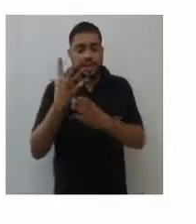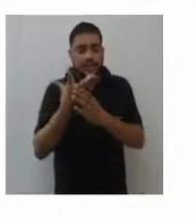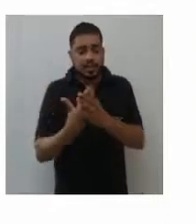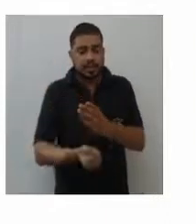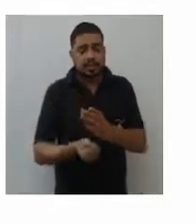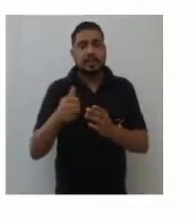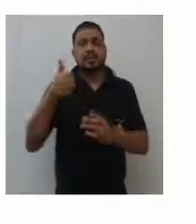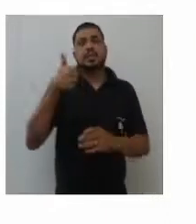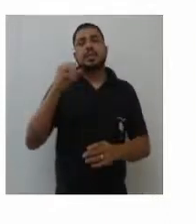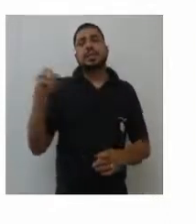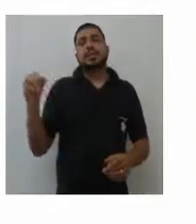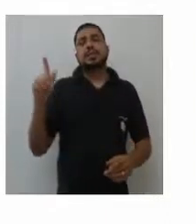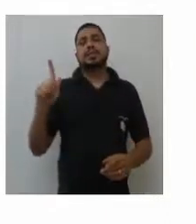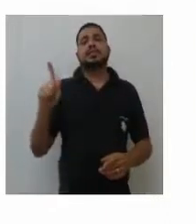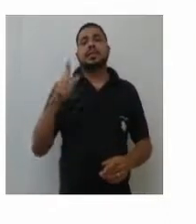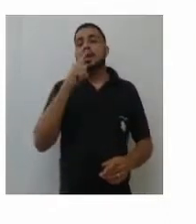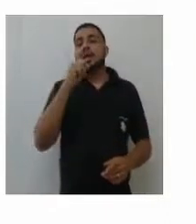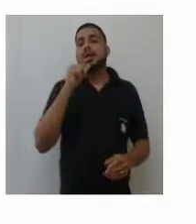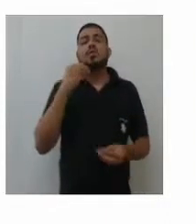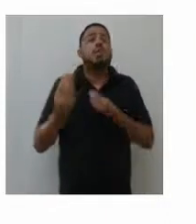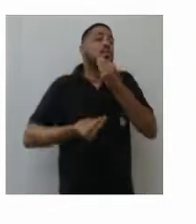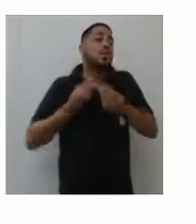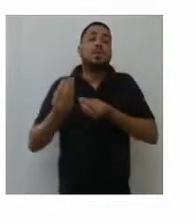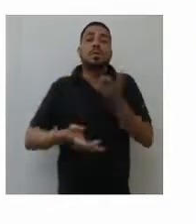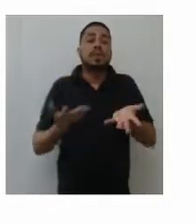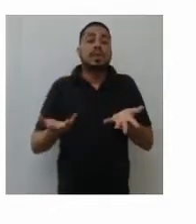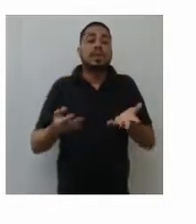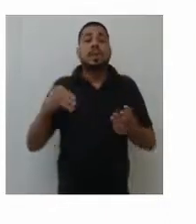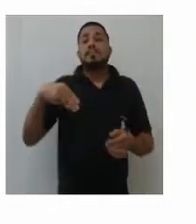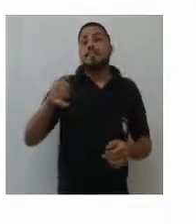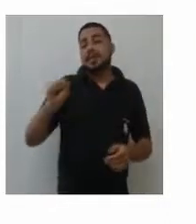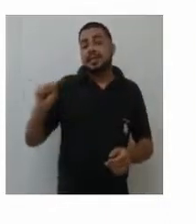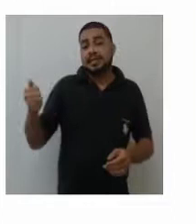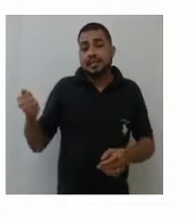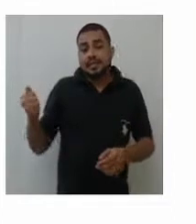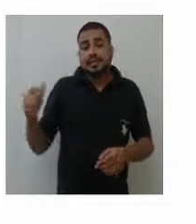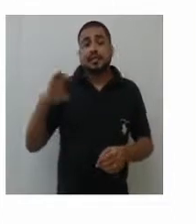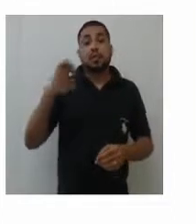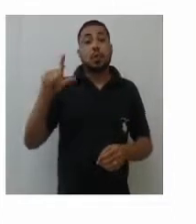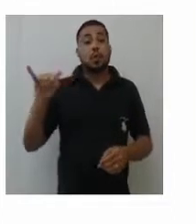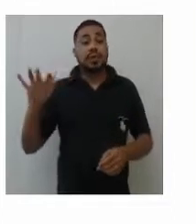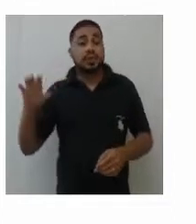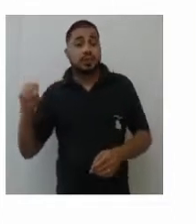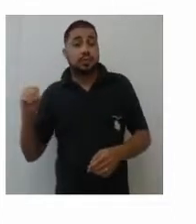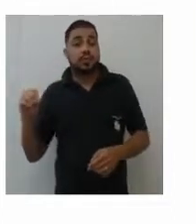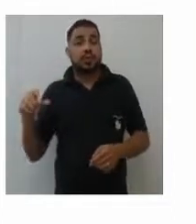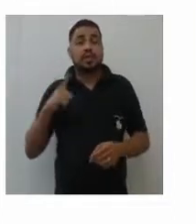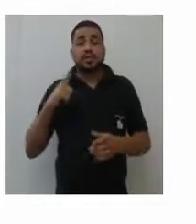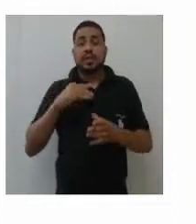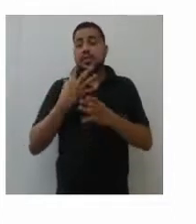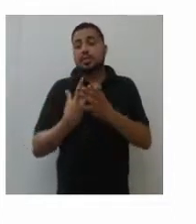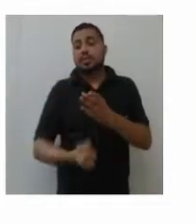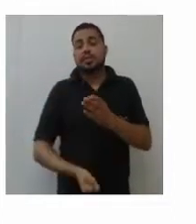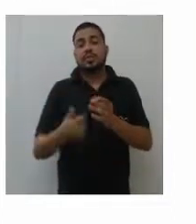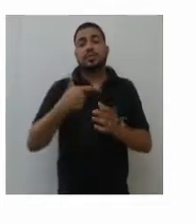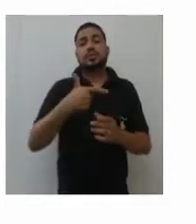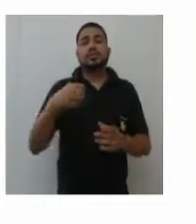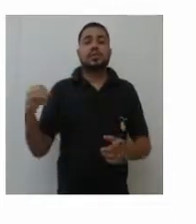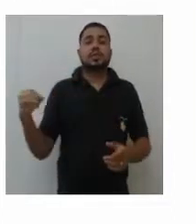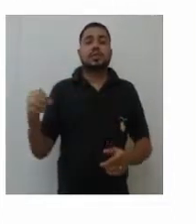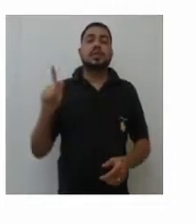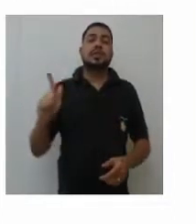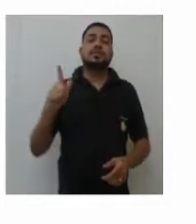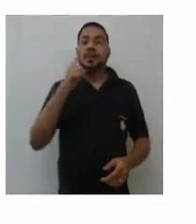100 gramas de água. Então, qual é a massa de cloreto de sódio que estará dissolvida em 200 gramas de